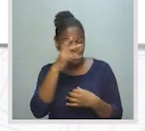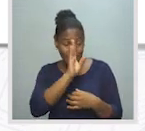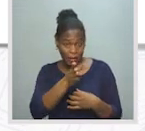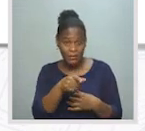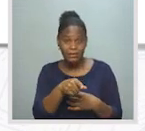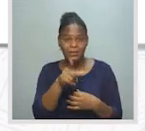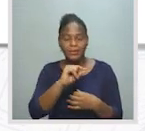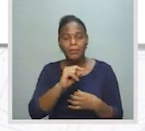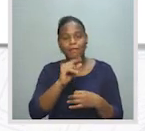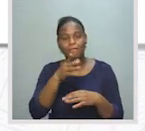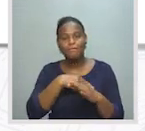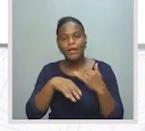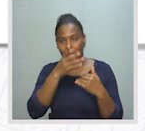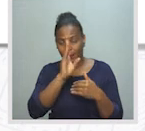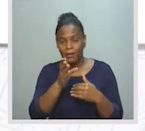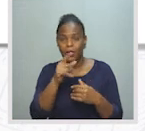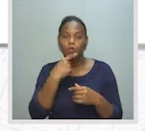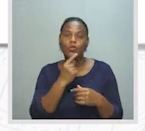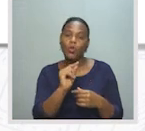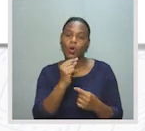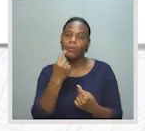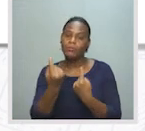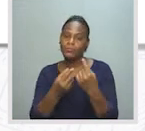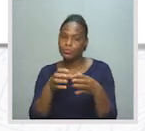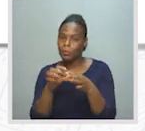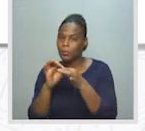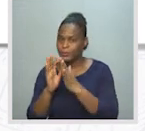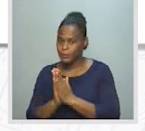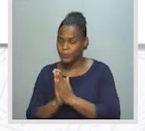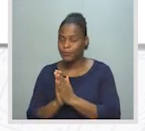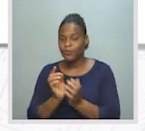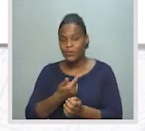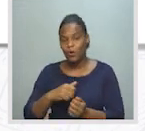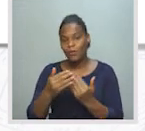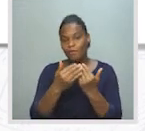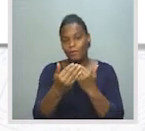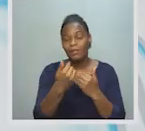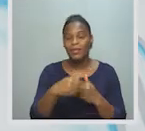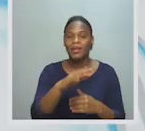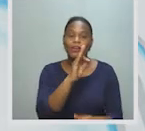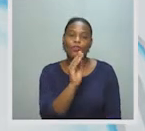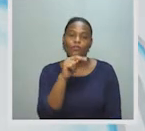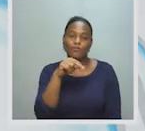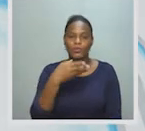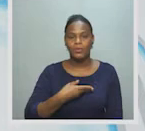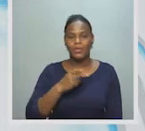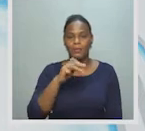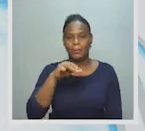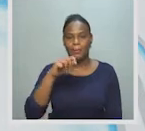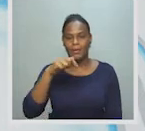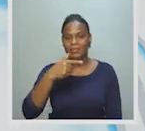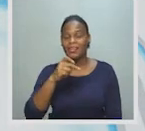comportamentos e práticas são exercidos em nome de uma certa religião. Estamos perante o